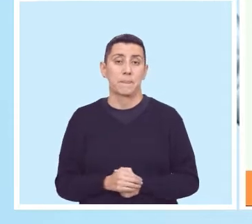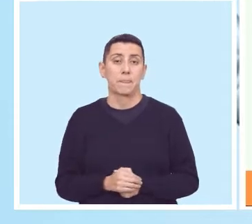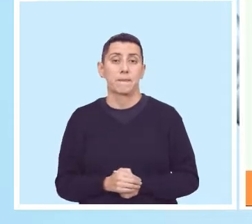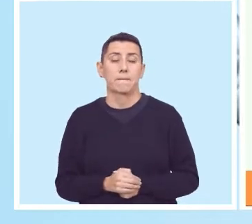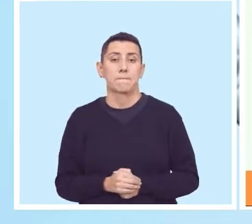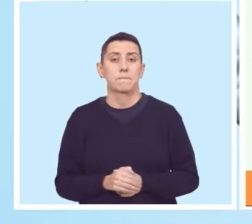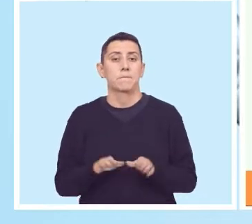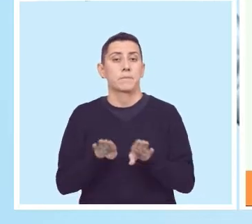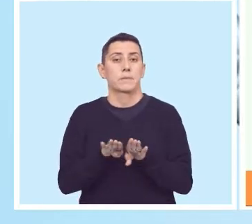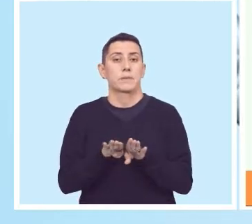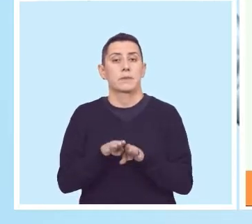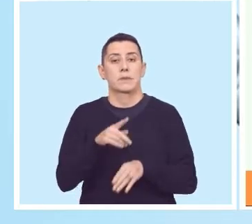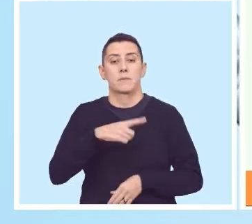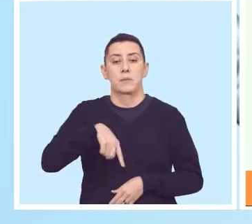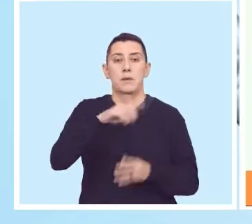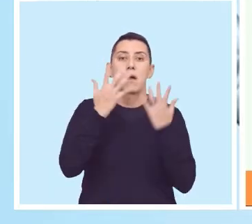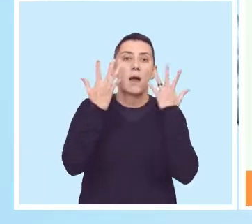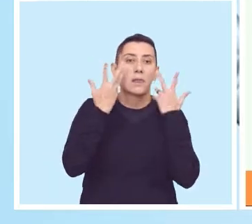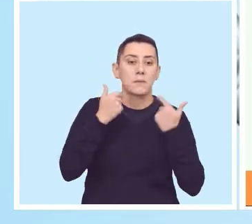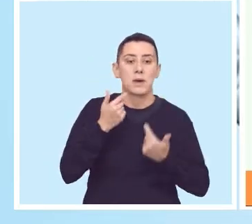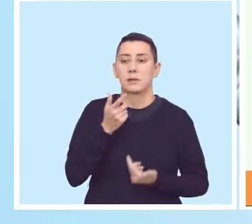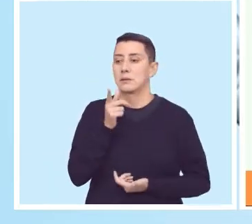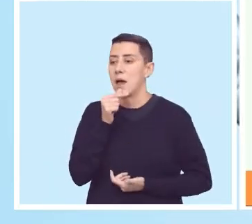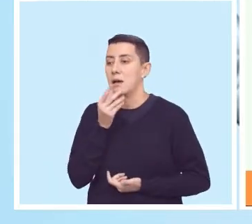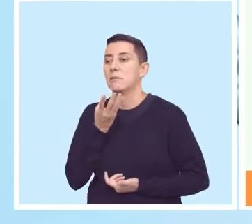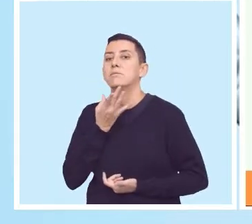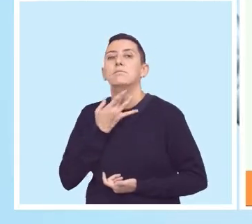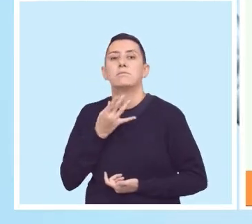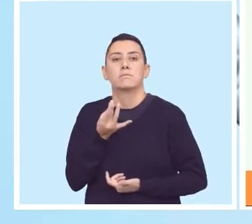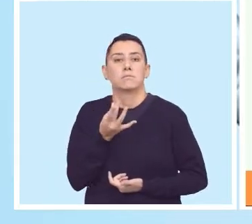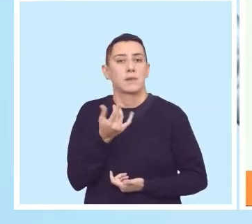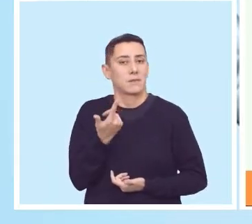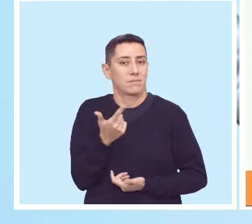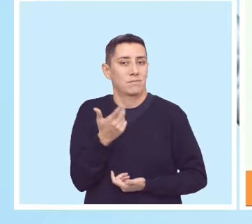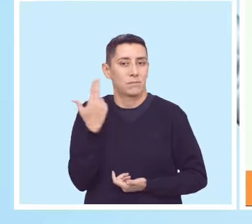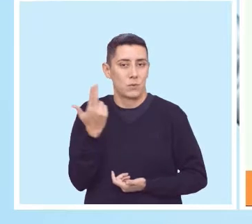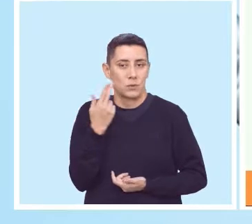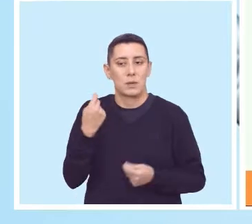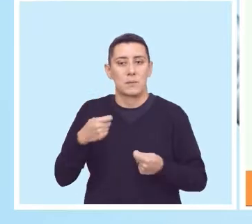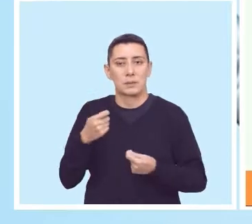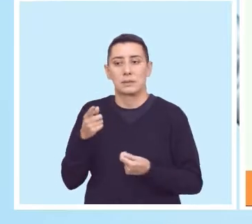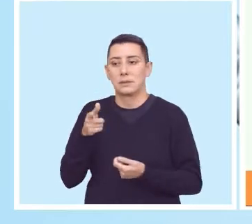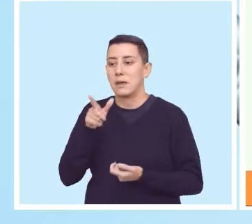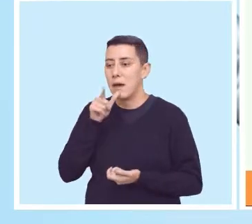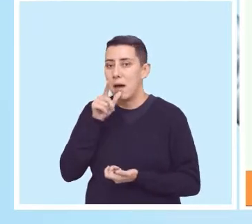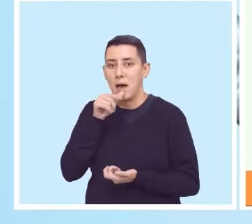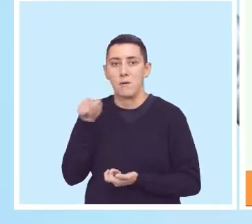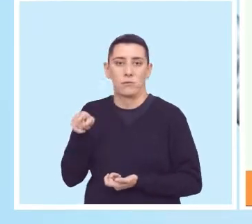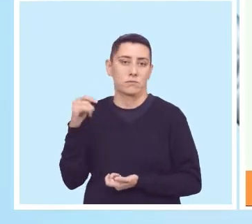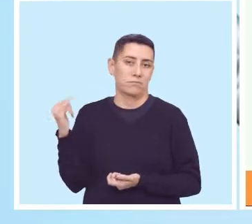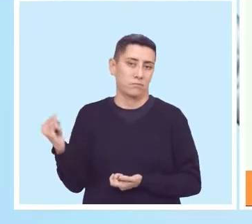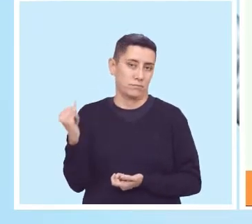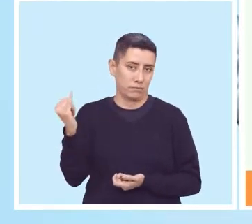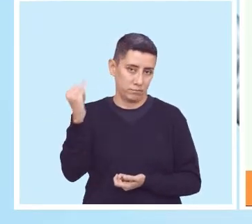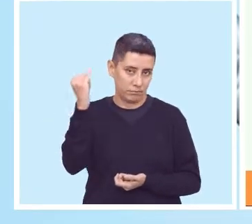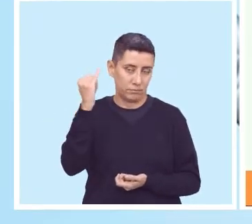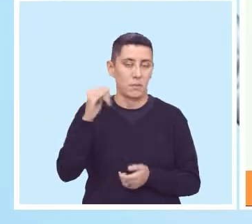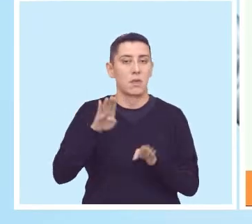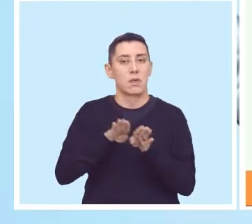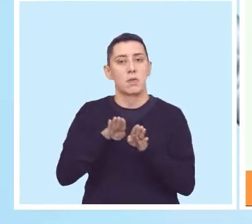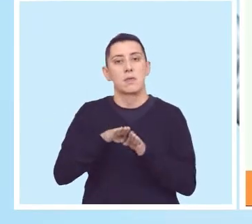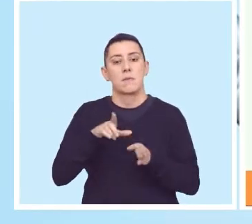matar a sede aí de animais, né? Porque até para isso tem que ter um nível aceitável, e alguns rios